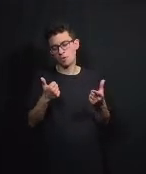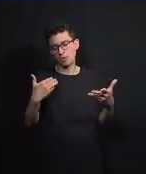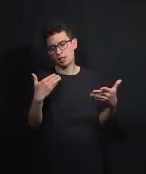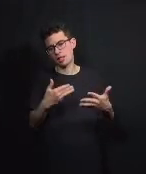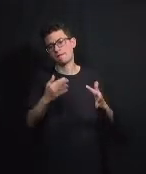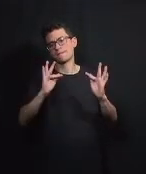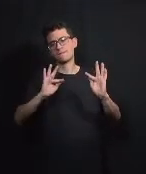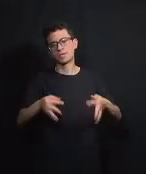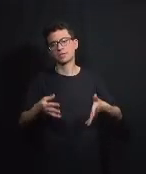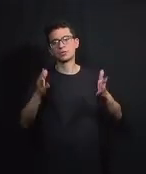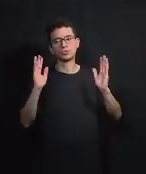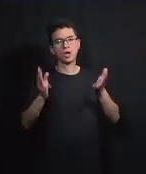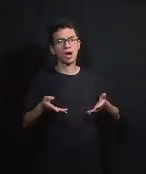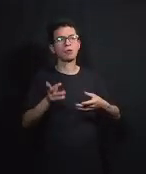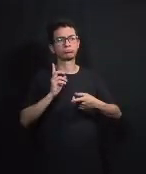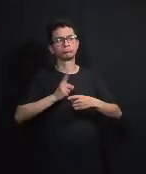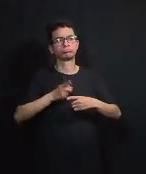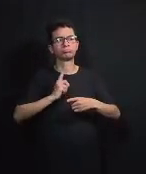ocorre que